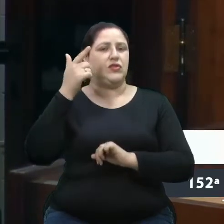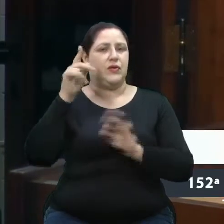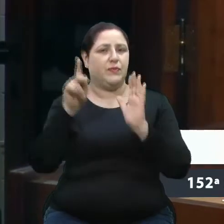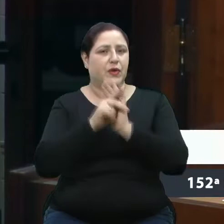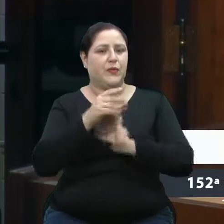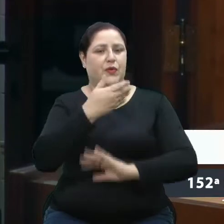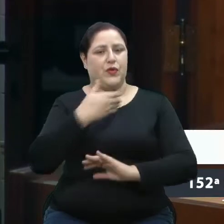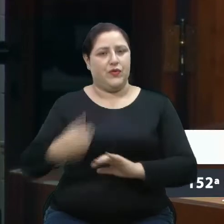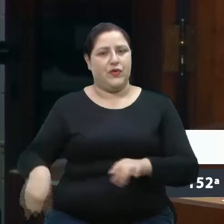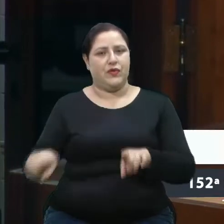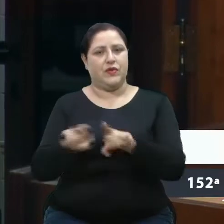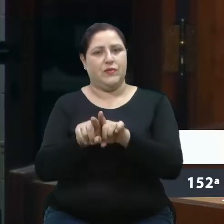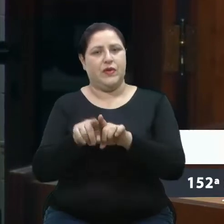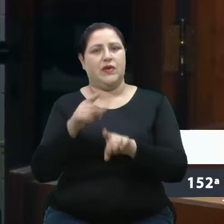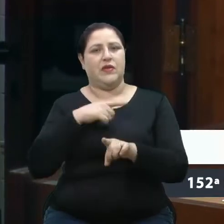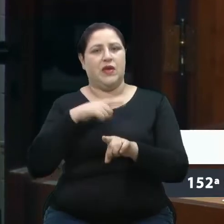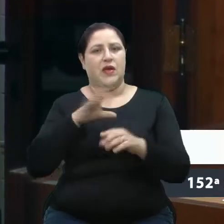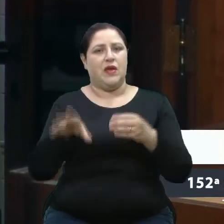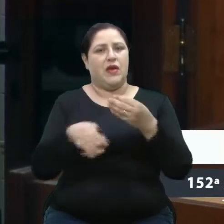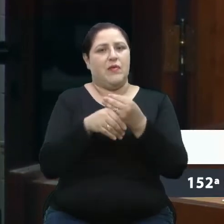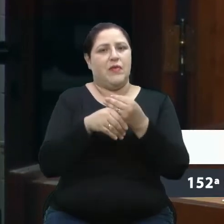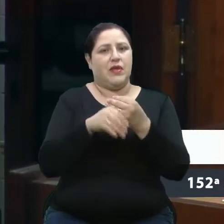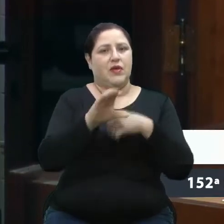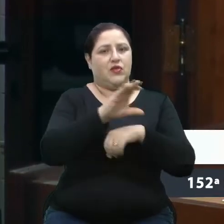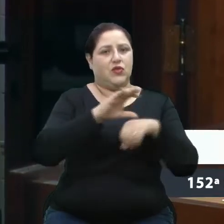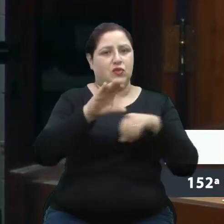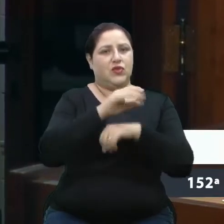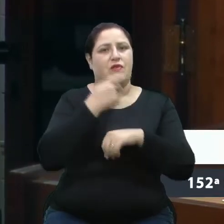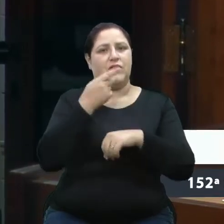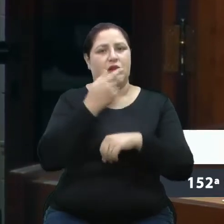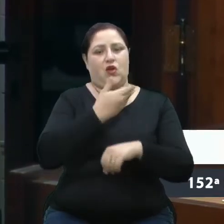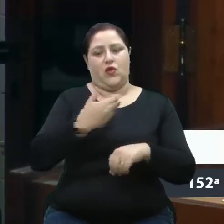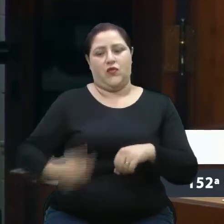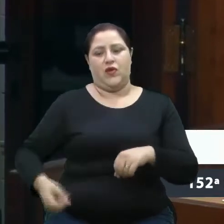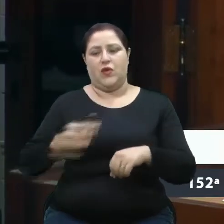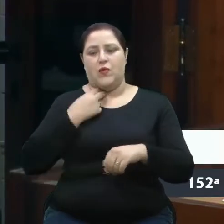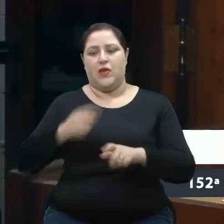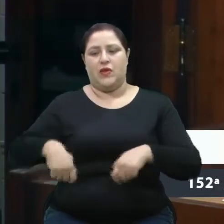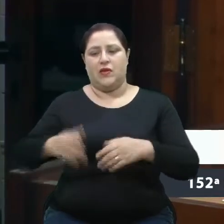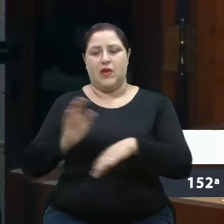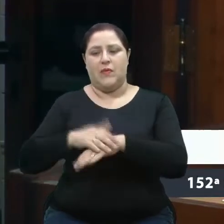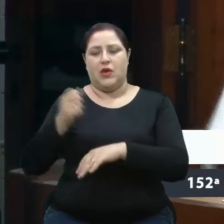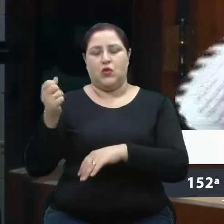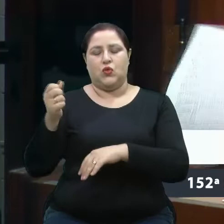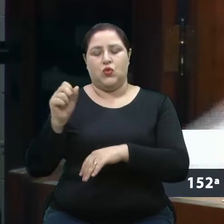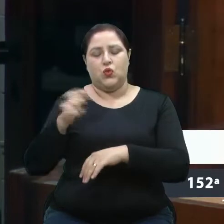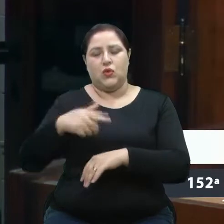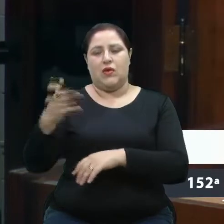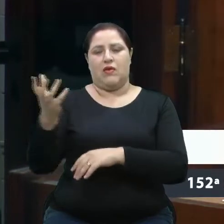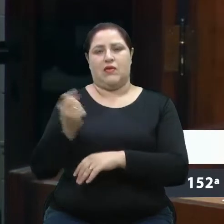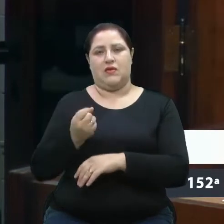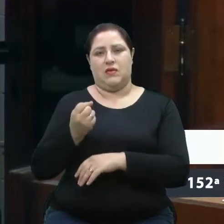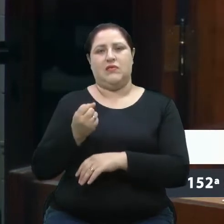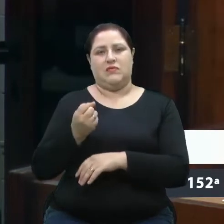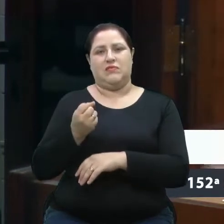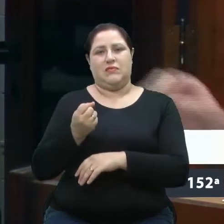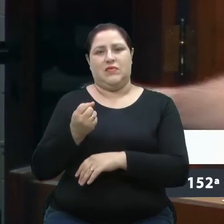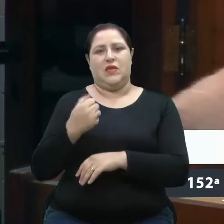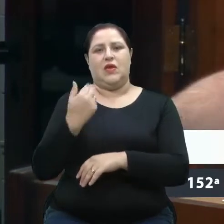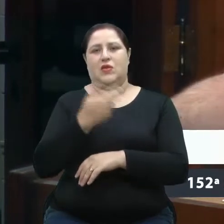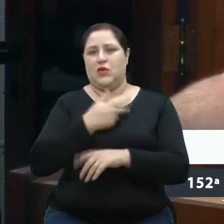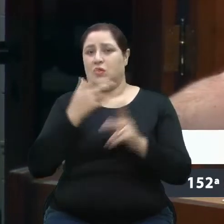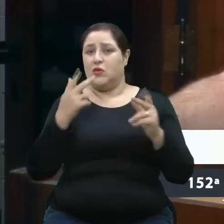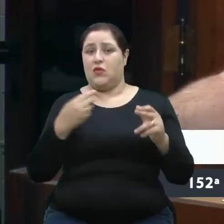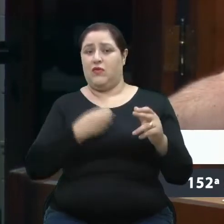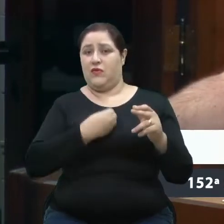emenda constitucional diz que o governo não pode gastar mais do que ele arrecada, algo que todos nós buscamos viver quando o assunto é nossa